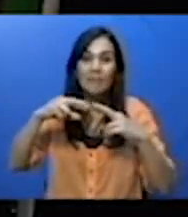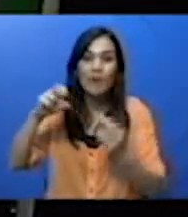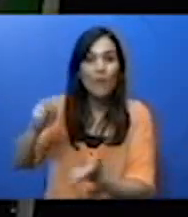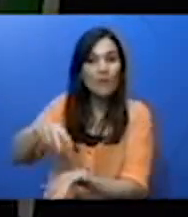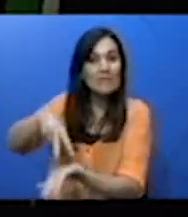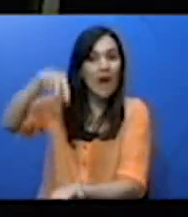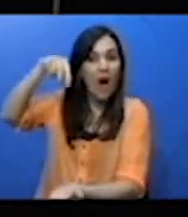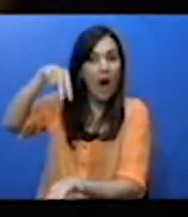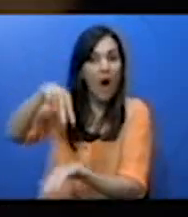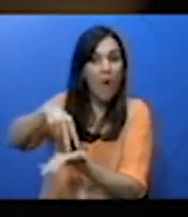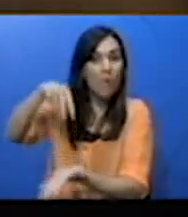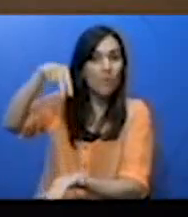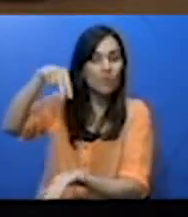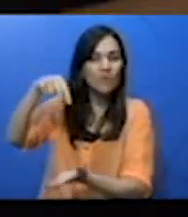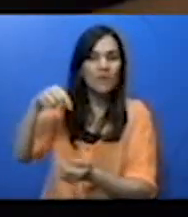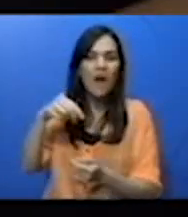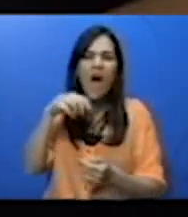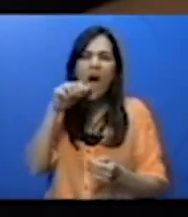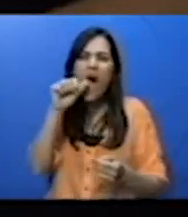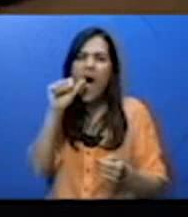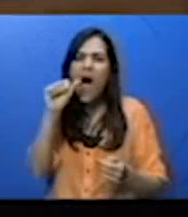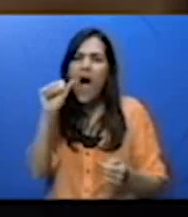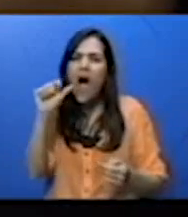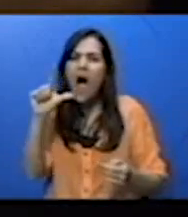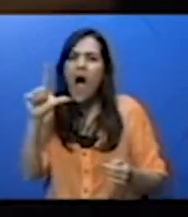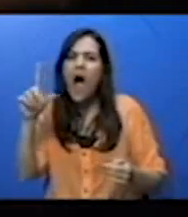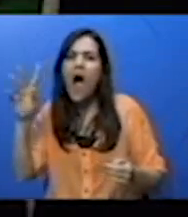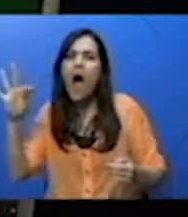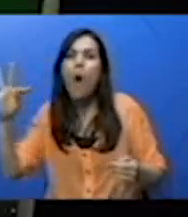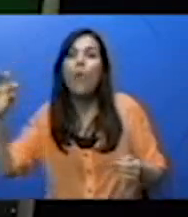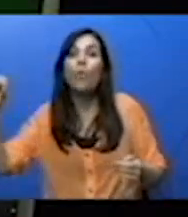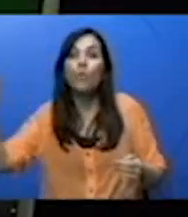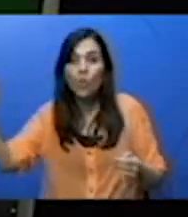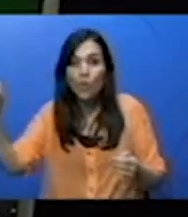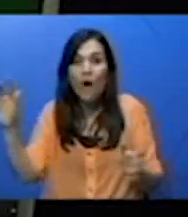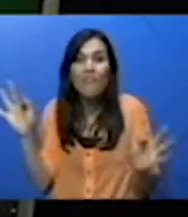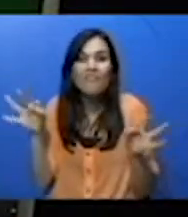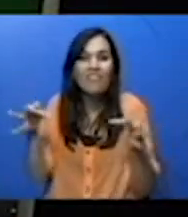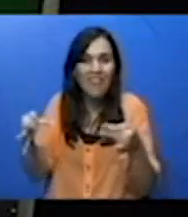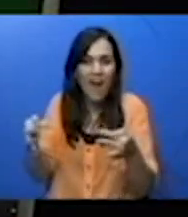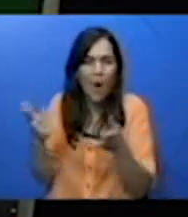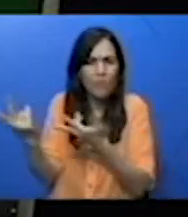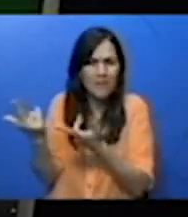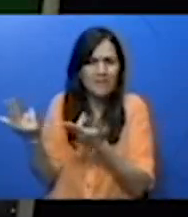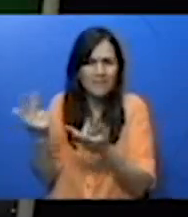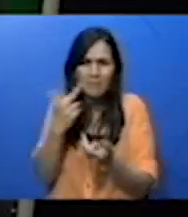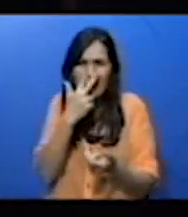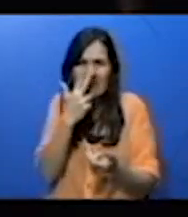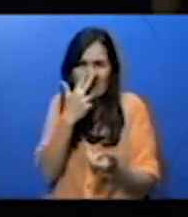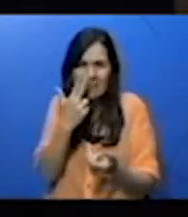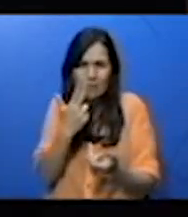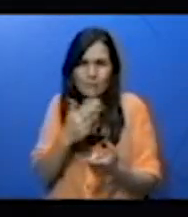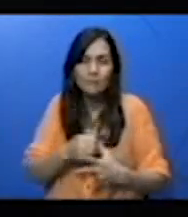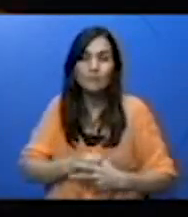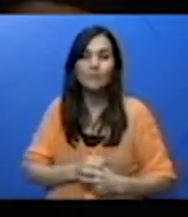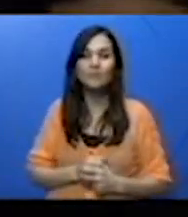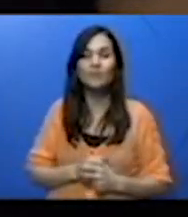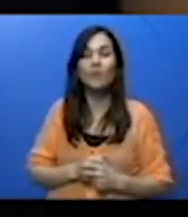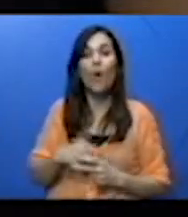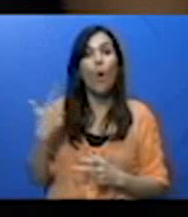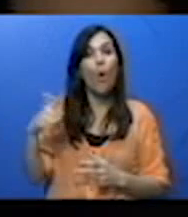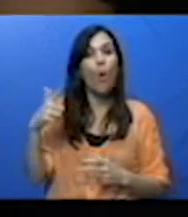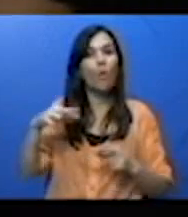salto. Vocês perceberam que tem a mesma finalização quando ouve? Alto, salto. Vamos para